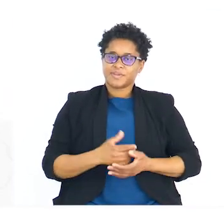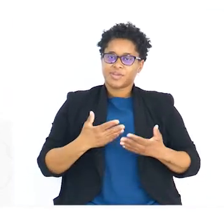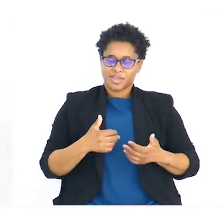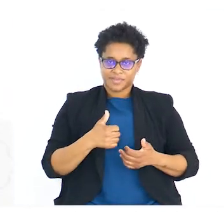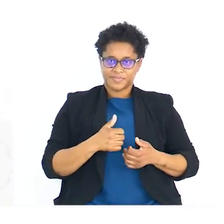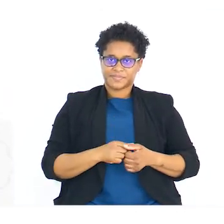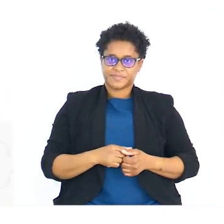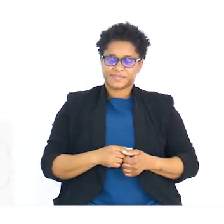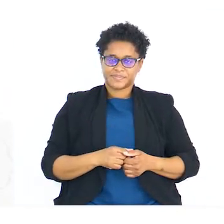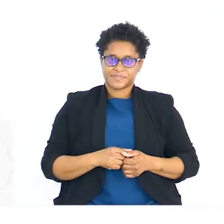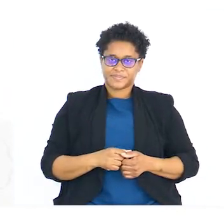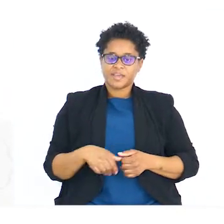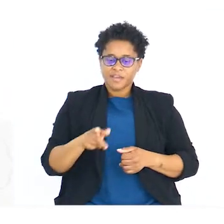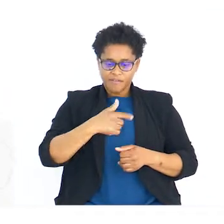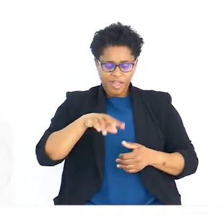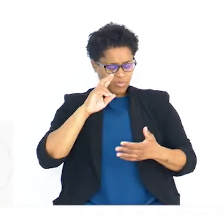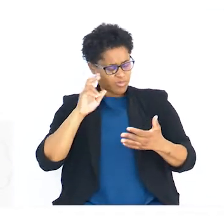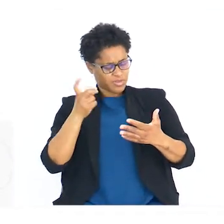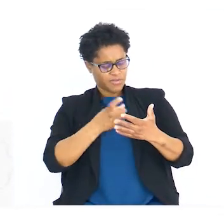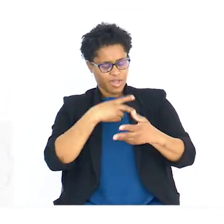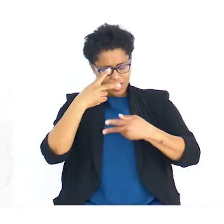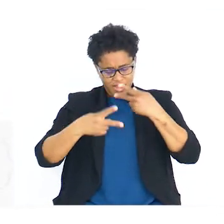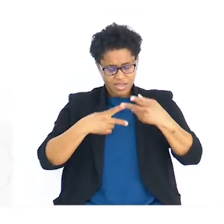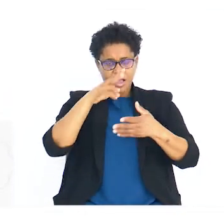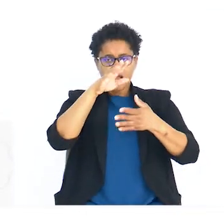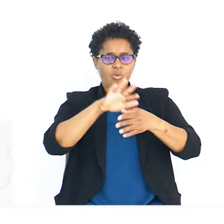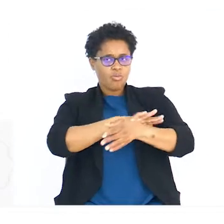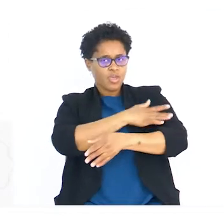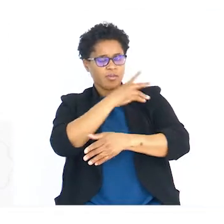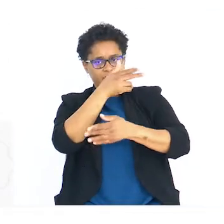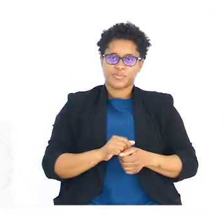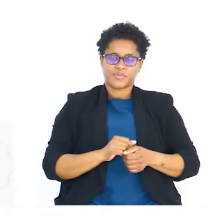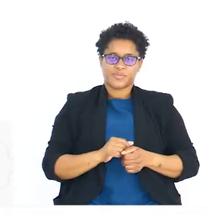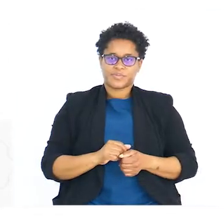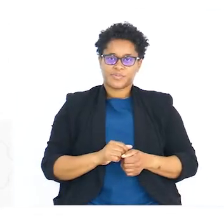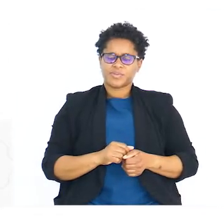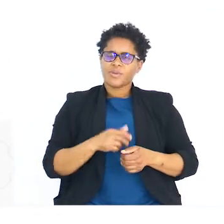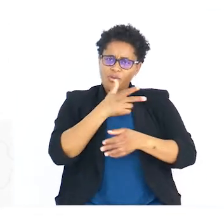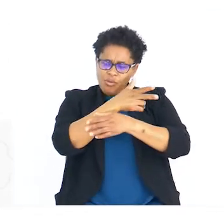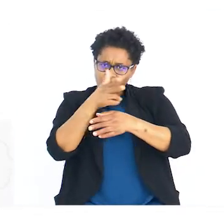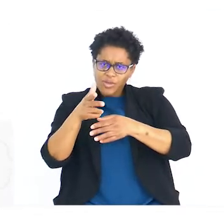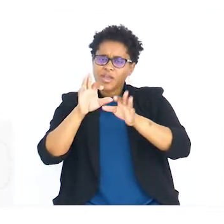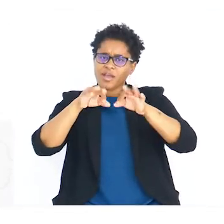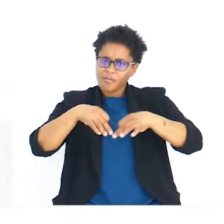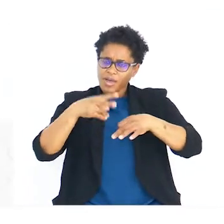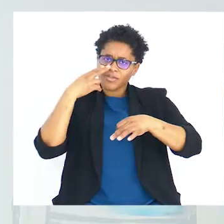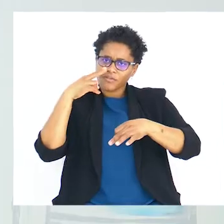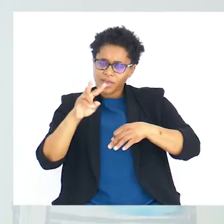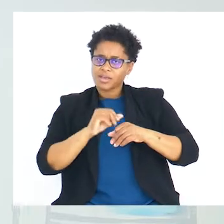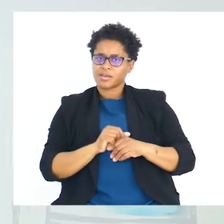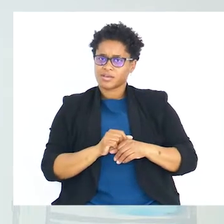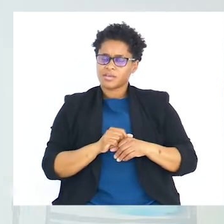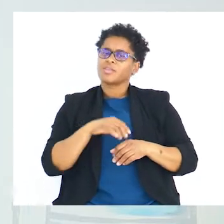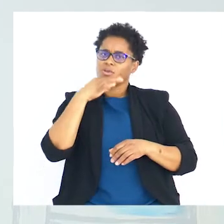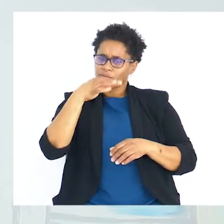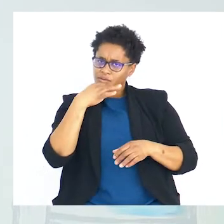Ok. Vamos observar e analisar o poema do vídeo. O vídeo que acabaram de ver